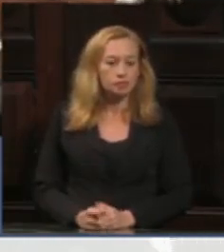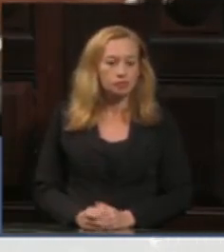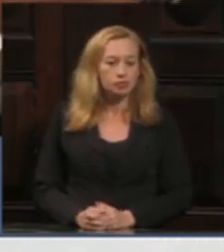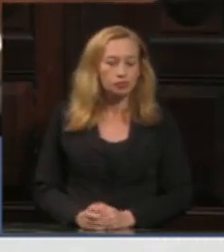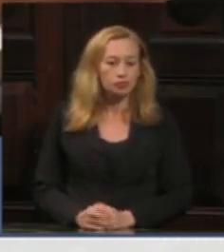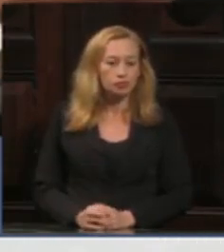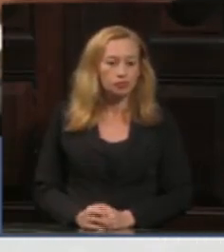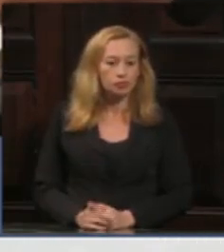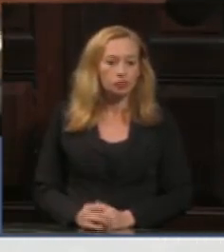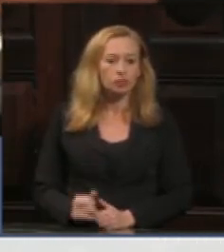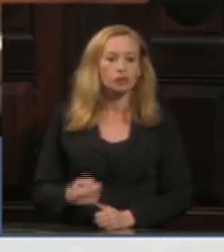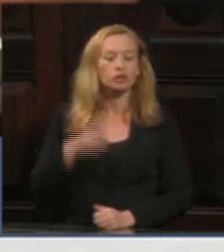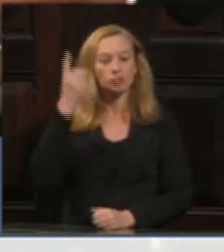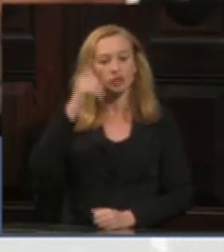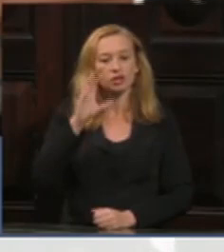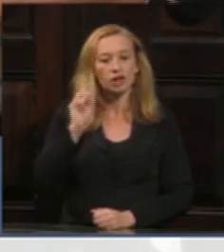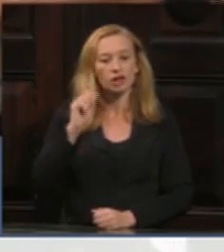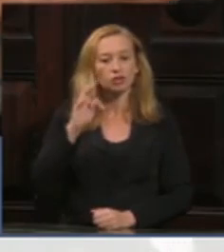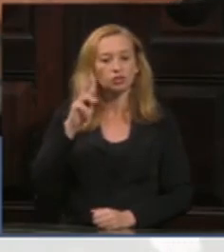Deputado Carlos Macedo.